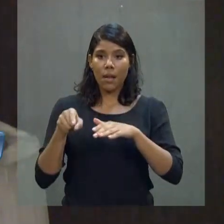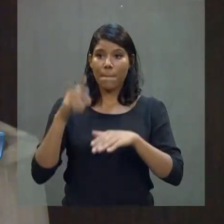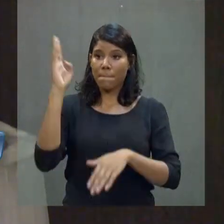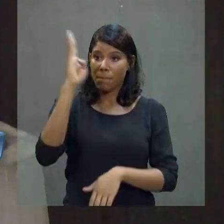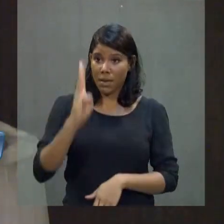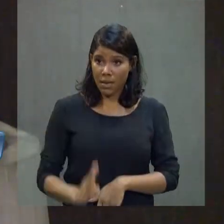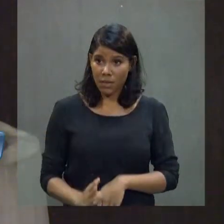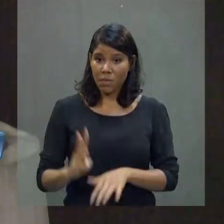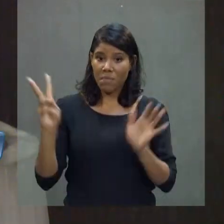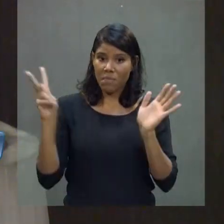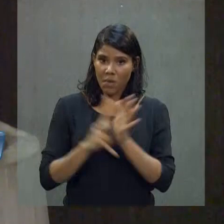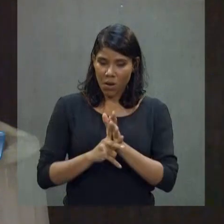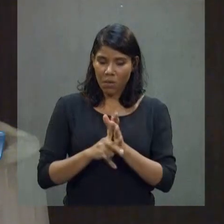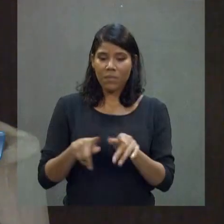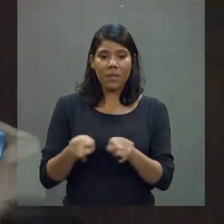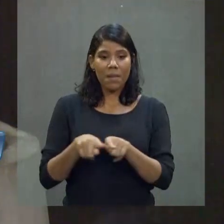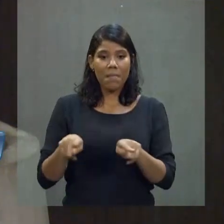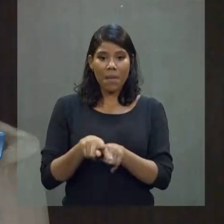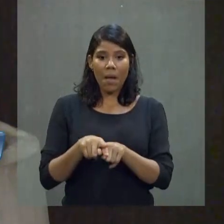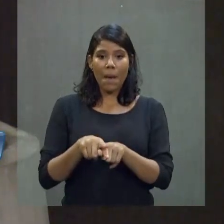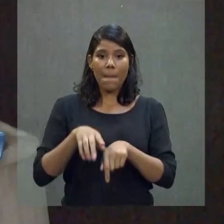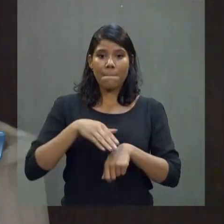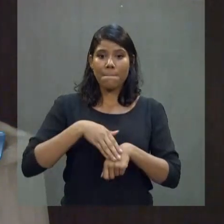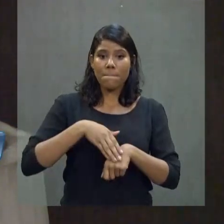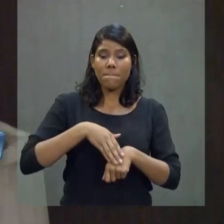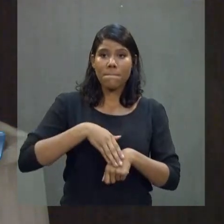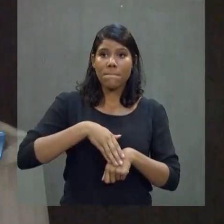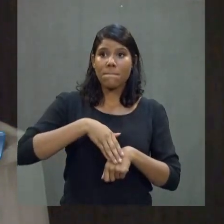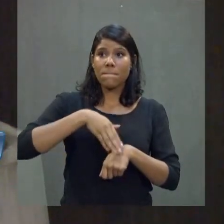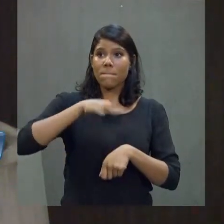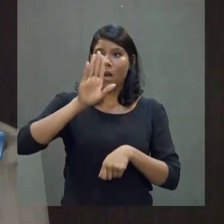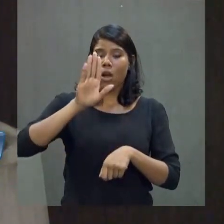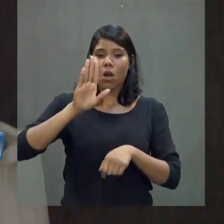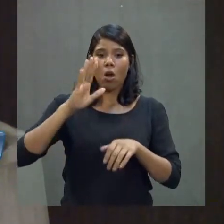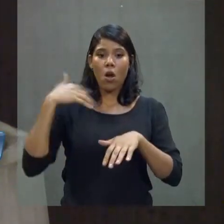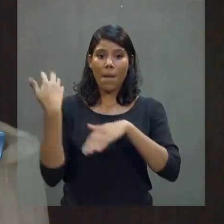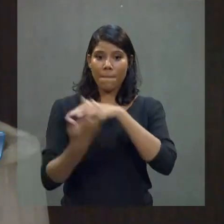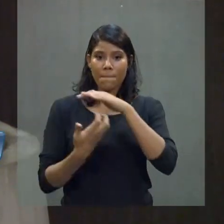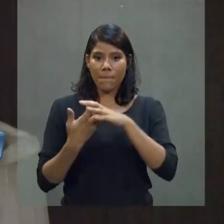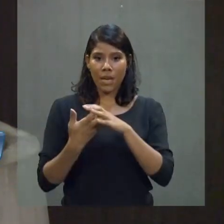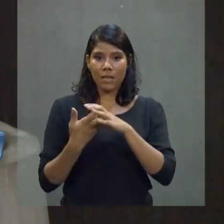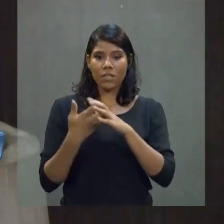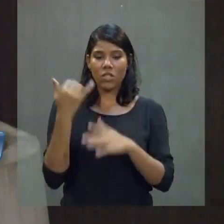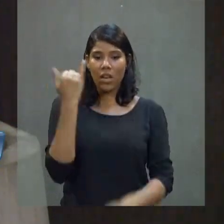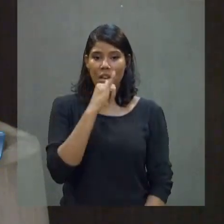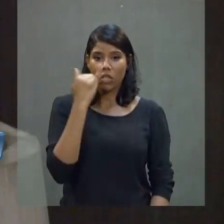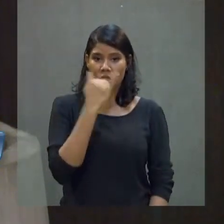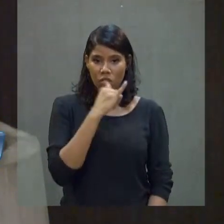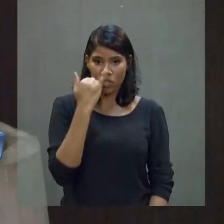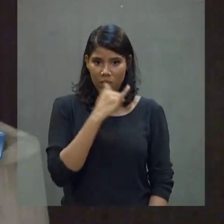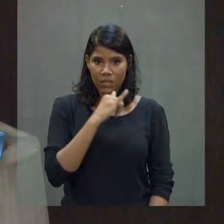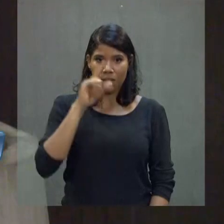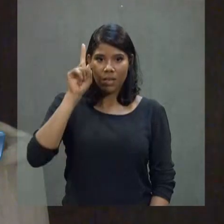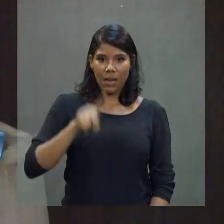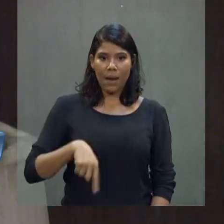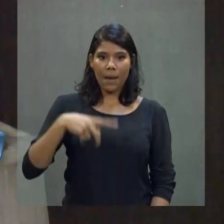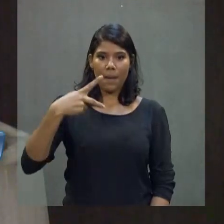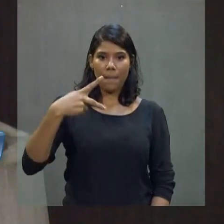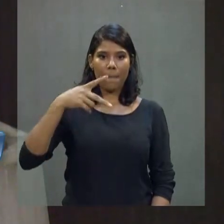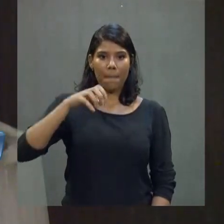Brasil, mas a maior empresa de energia do Hemisfério Sul, que é a